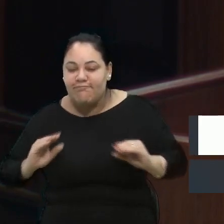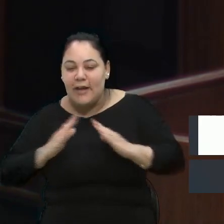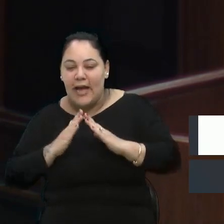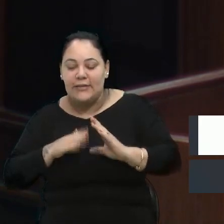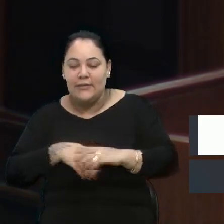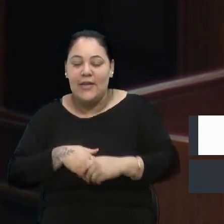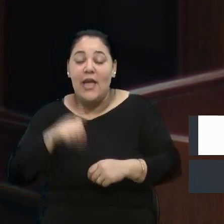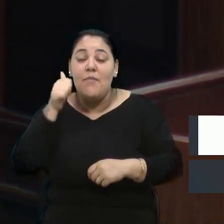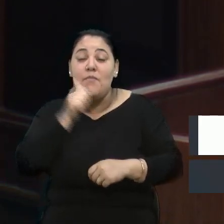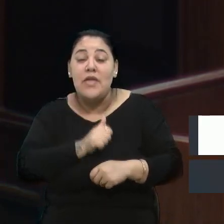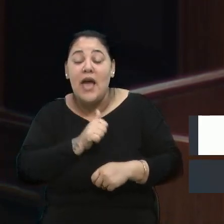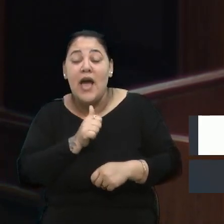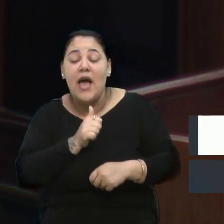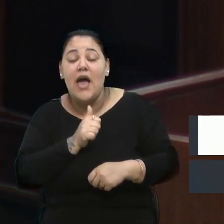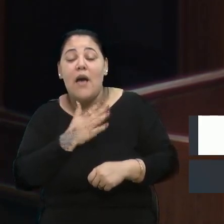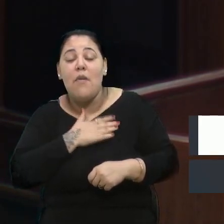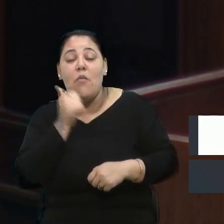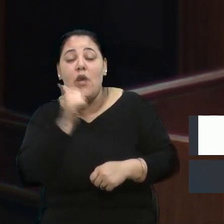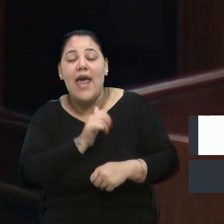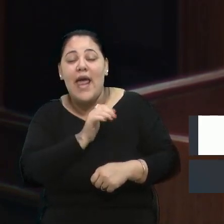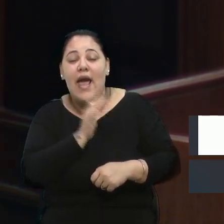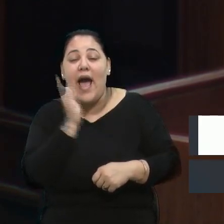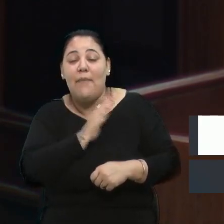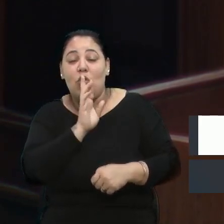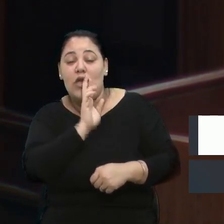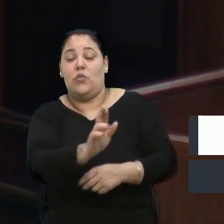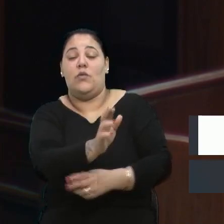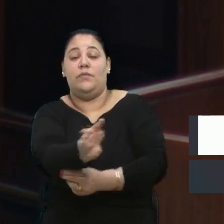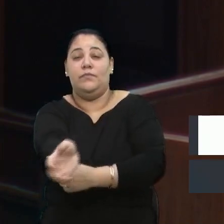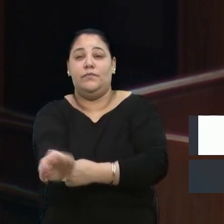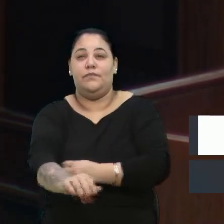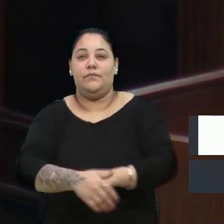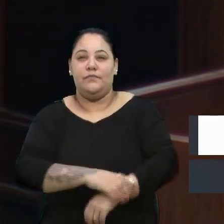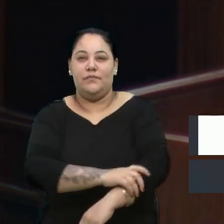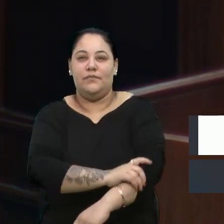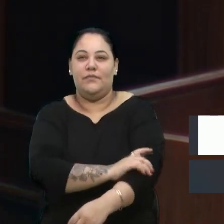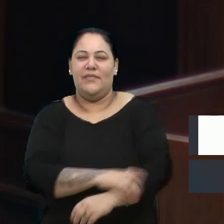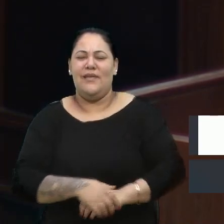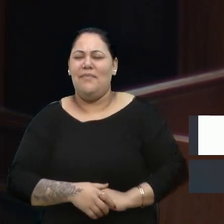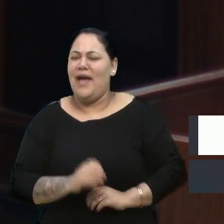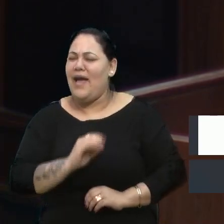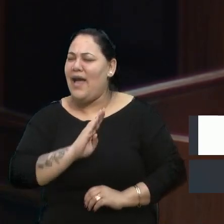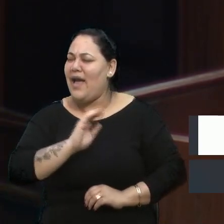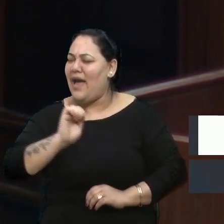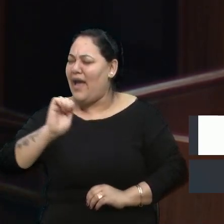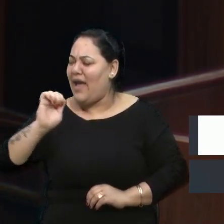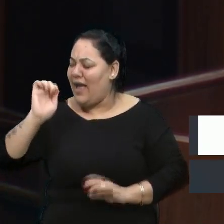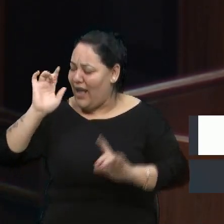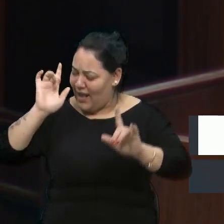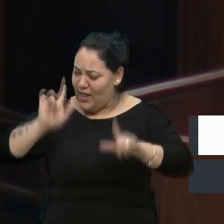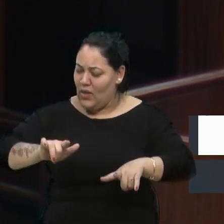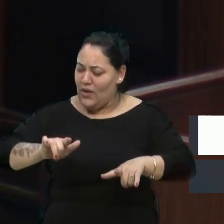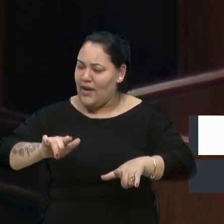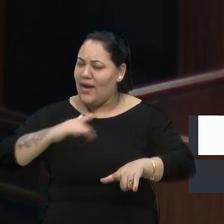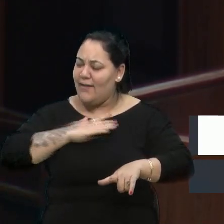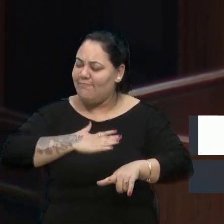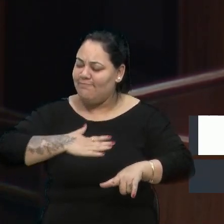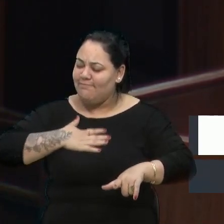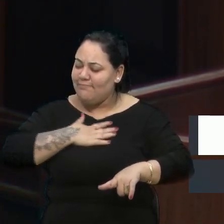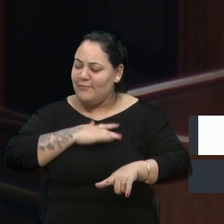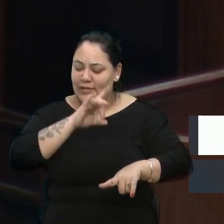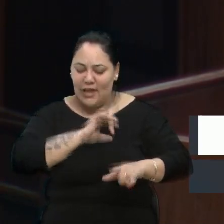pronto, respondeu, sem hesitar. Lá é um lugar agradável, tem um local para trabalhar